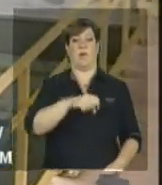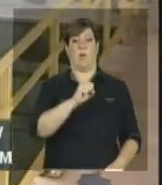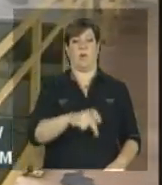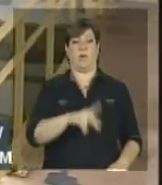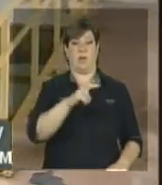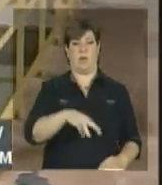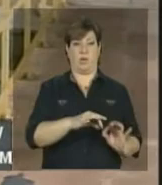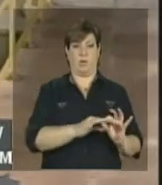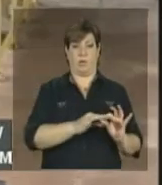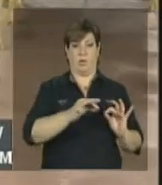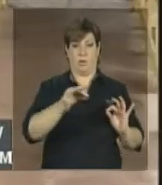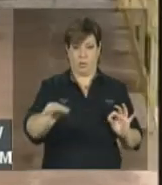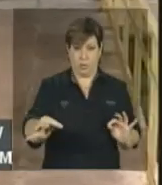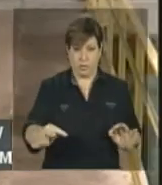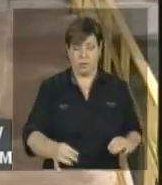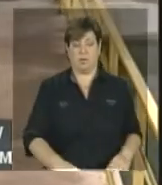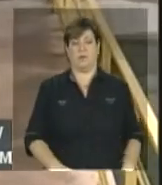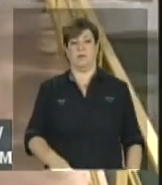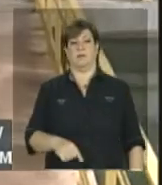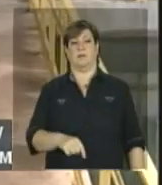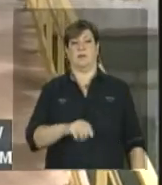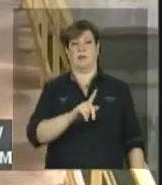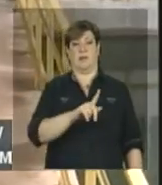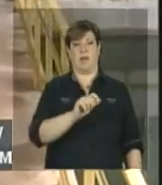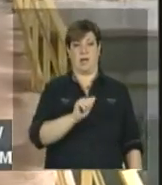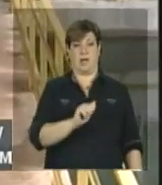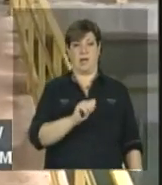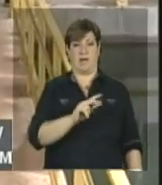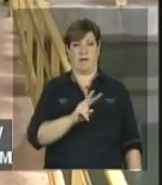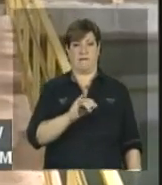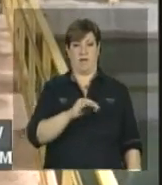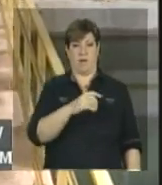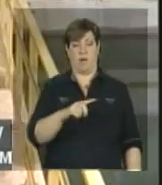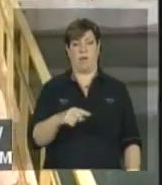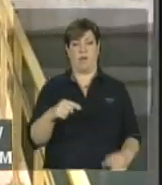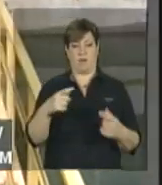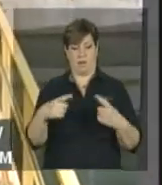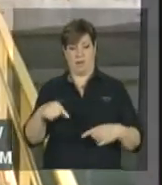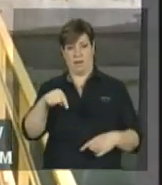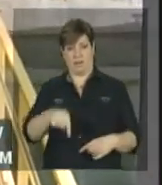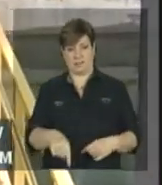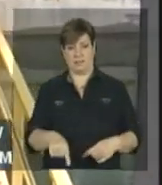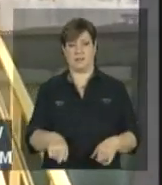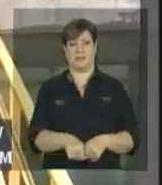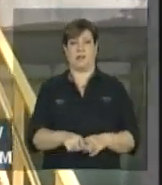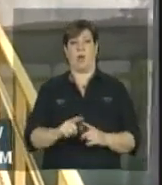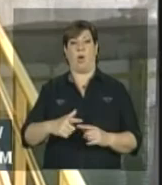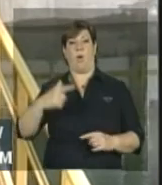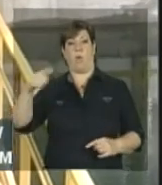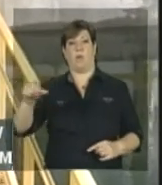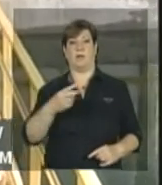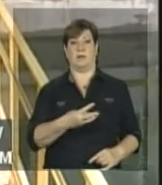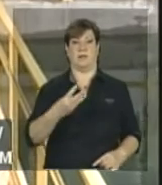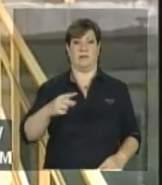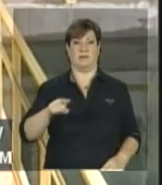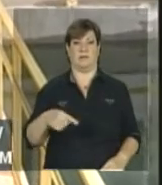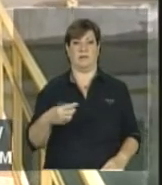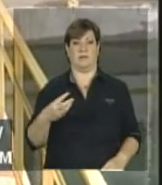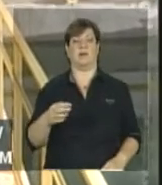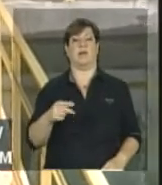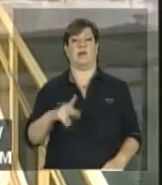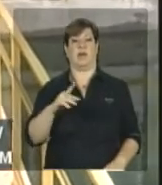quilômetros, entre Açu de Gavião e essa estação de águas, e o outro de 36,3 quilômetros, que vai